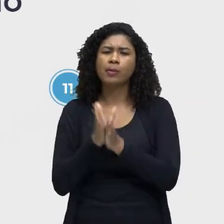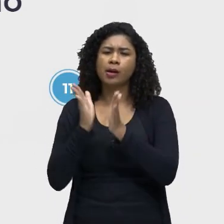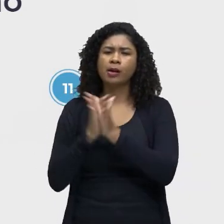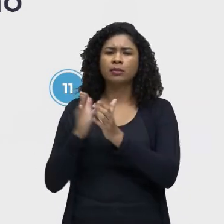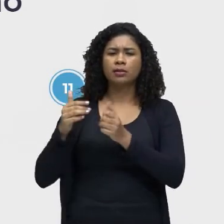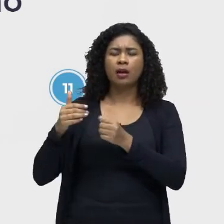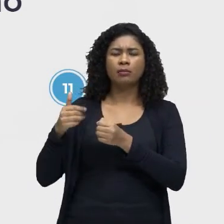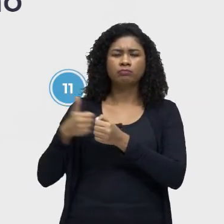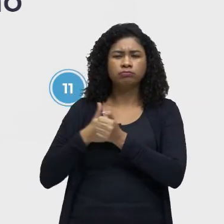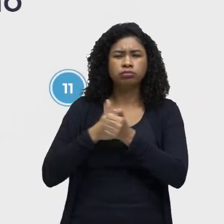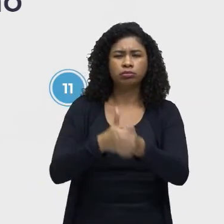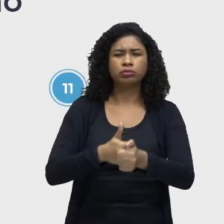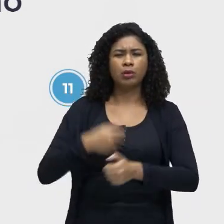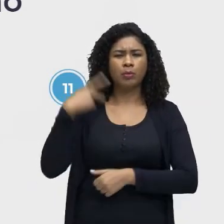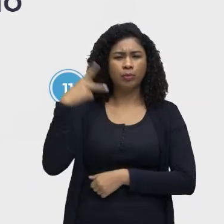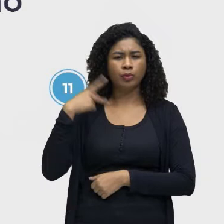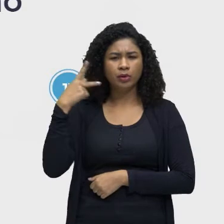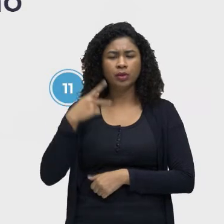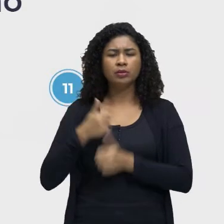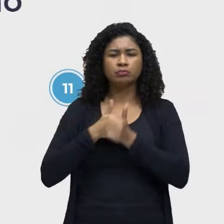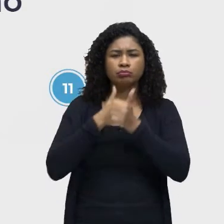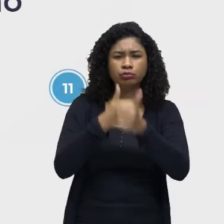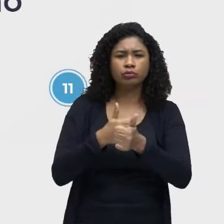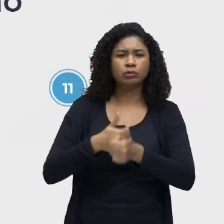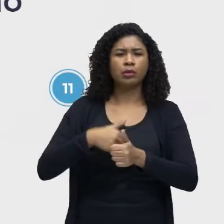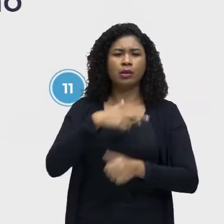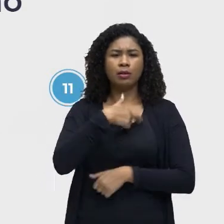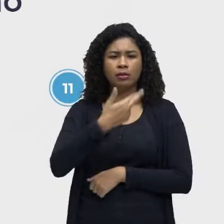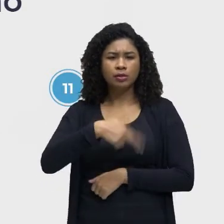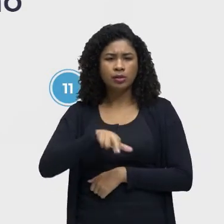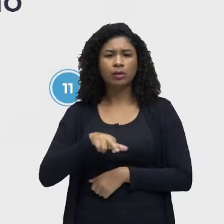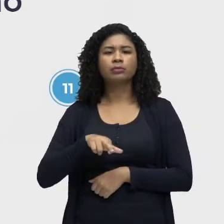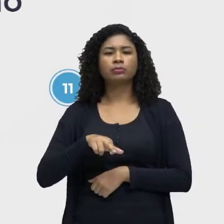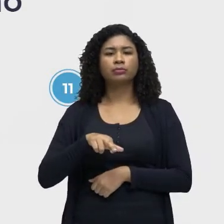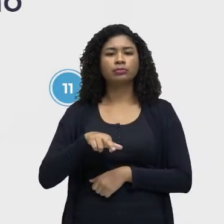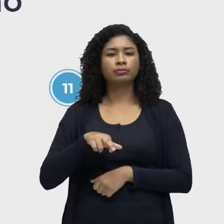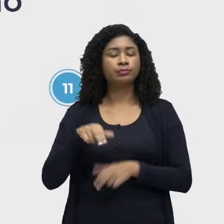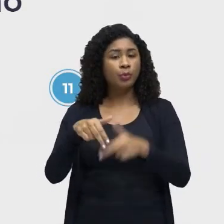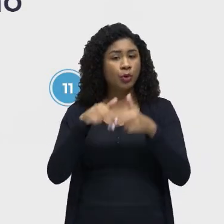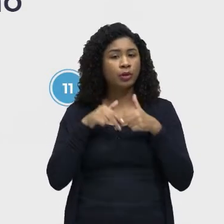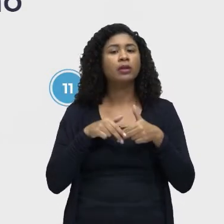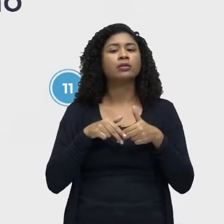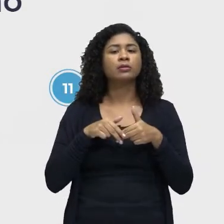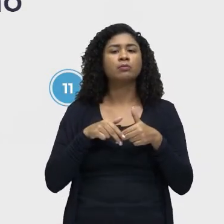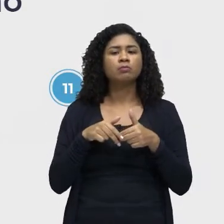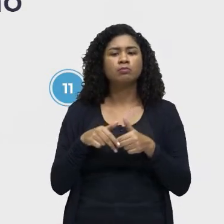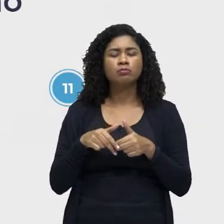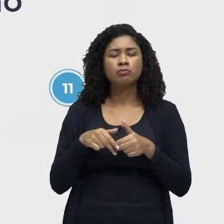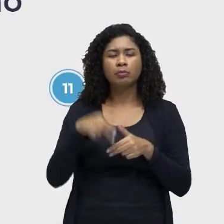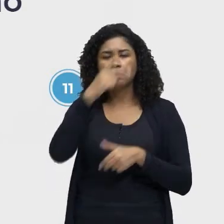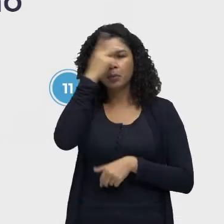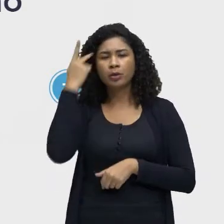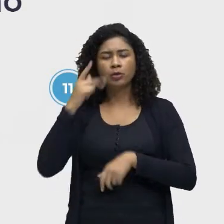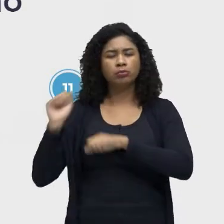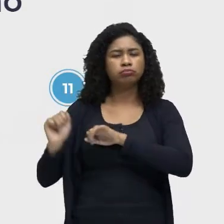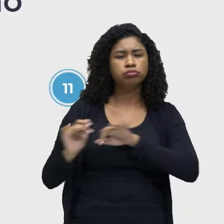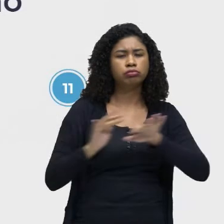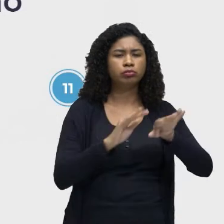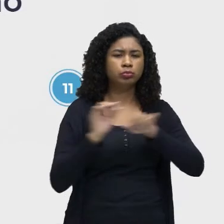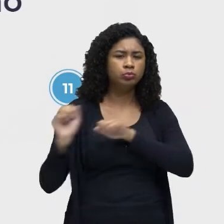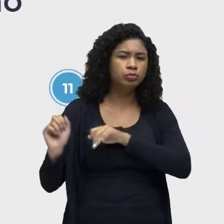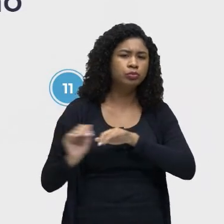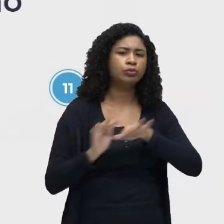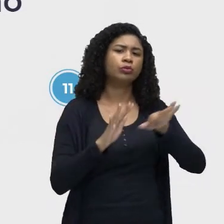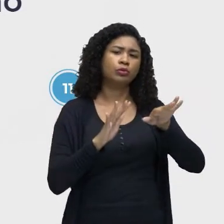e religiosa são alguns dos motivos que fazem milhares de pessoas saírem de seus países em busca de uma vida melhor no